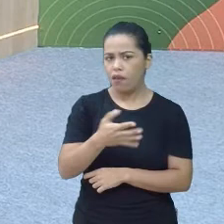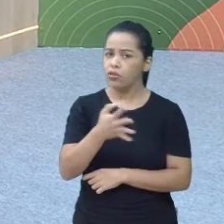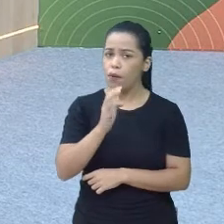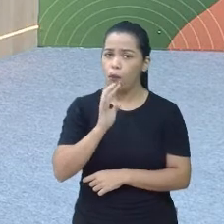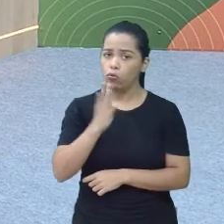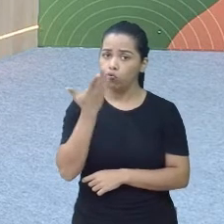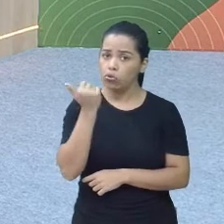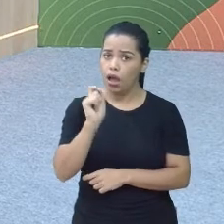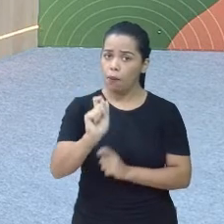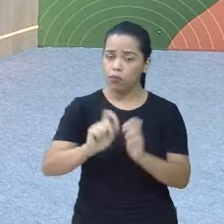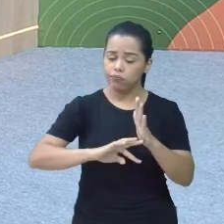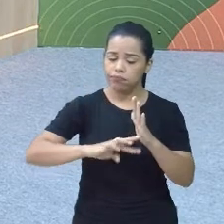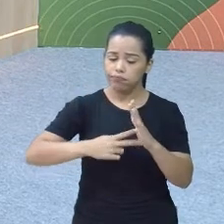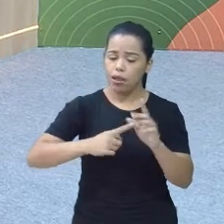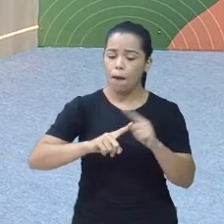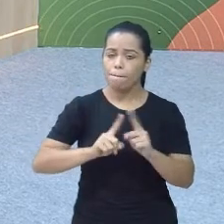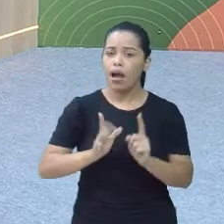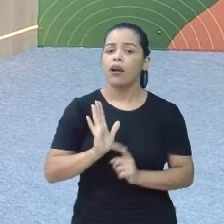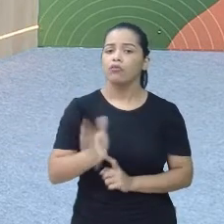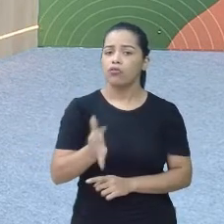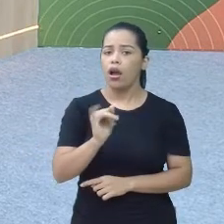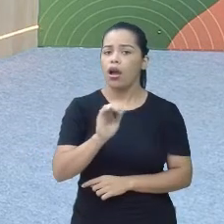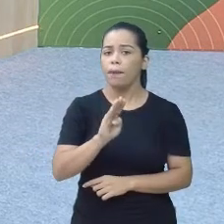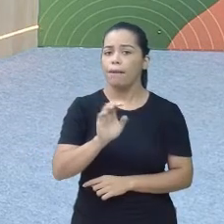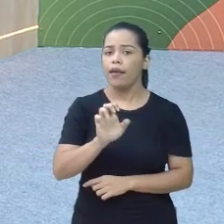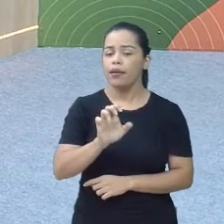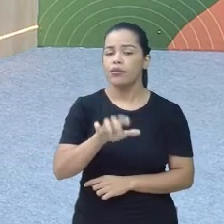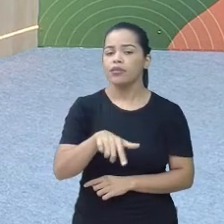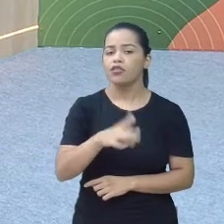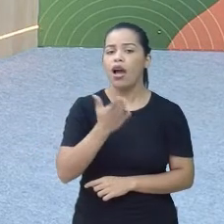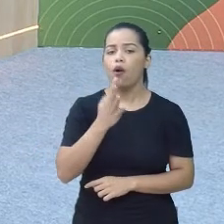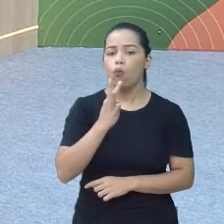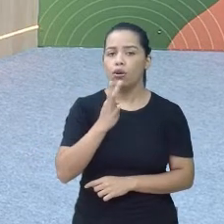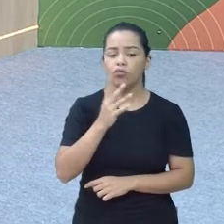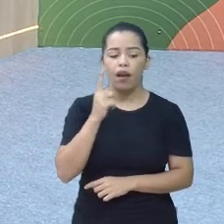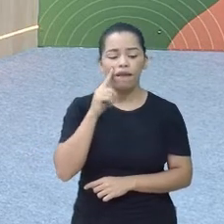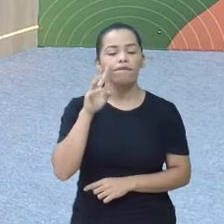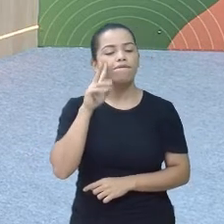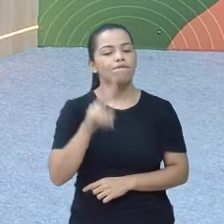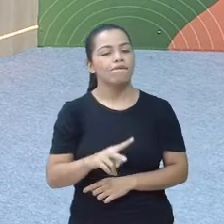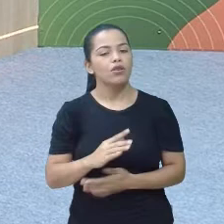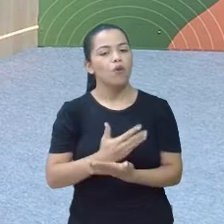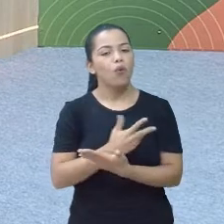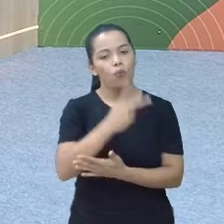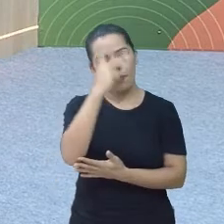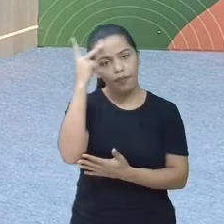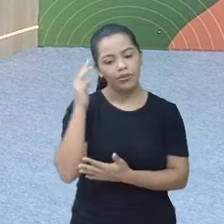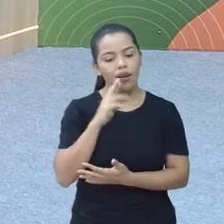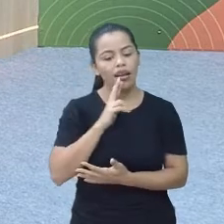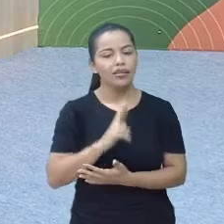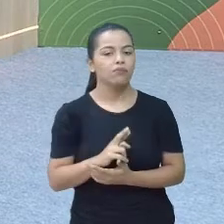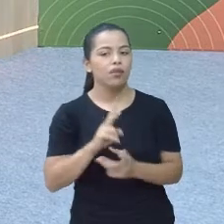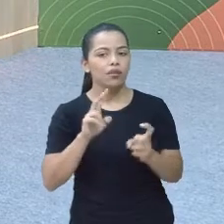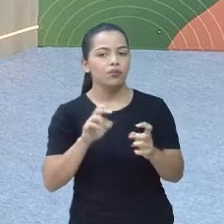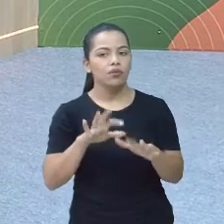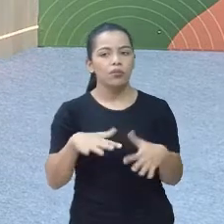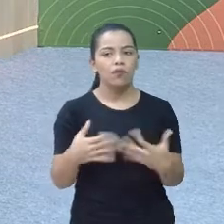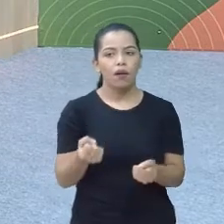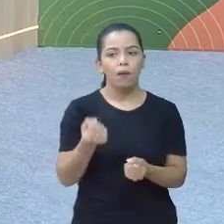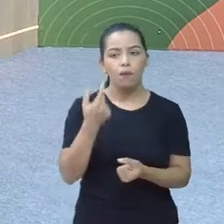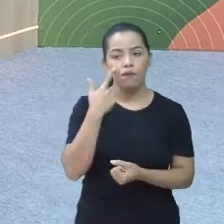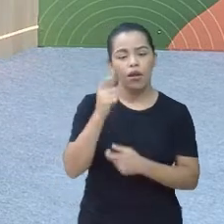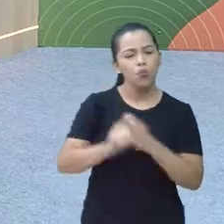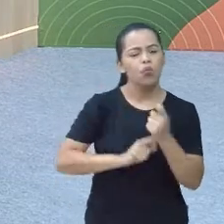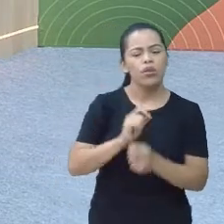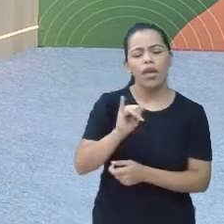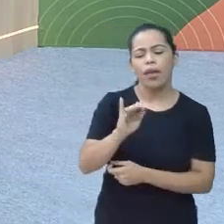significa, mas já ouviu falar e com certeza já deve ter respondido a algum questionamento ou visto alguém responder do IBGE. Então, vamos lá, vamos ver o